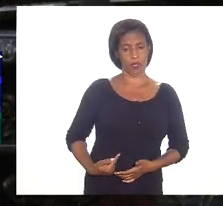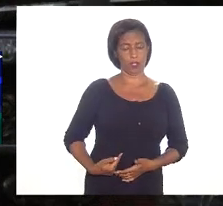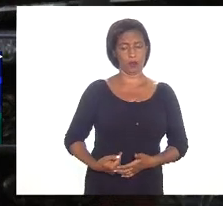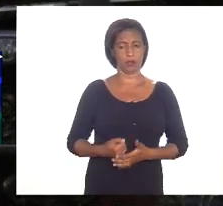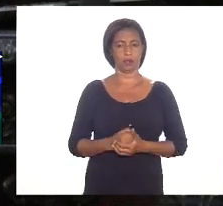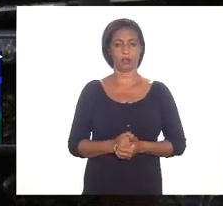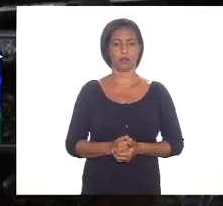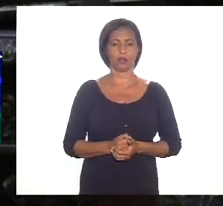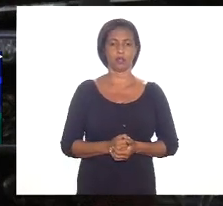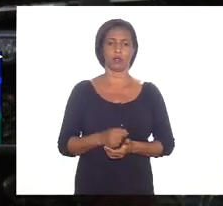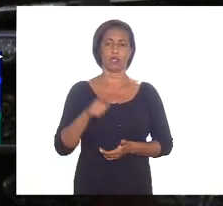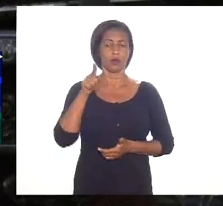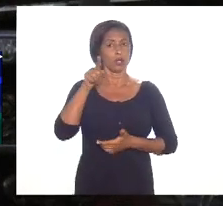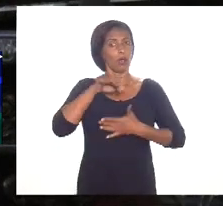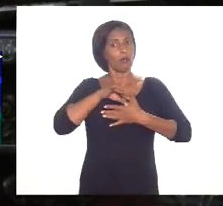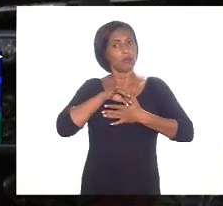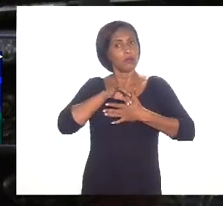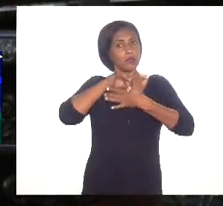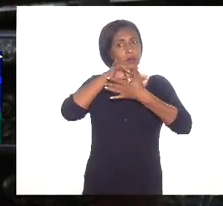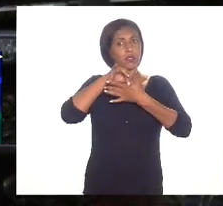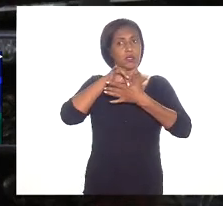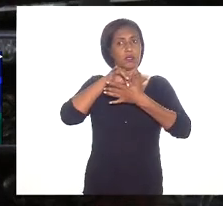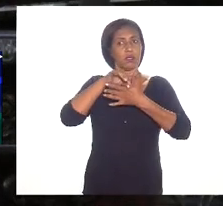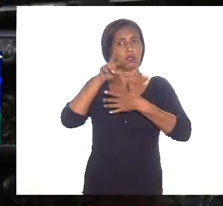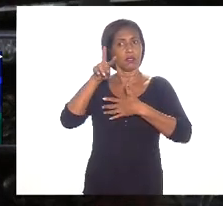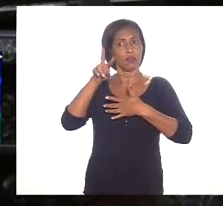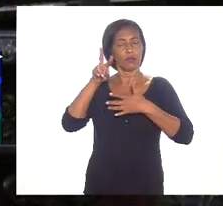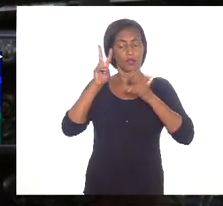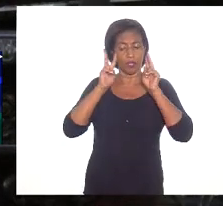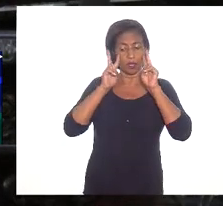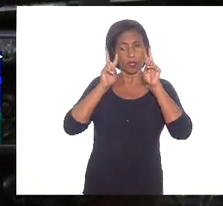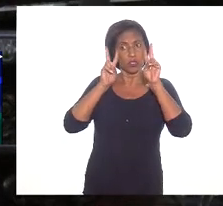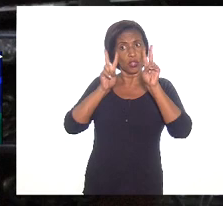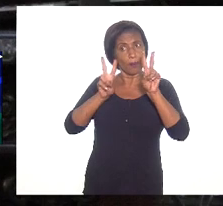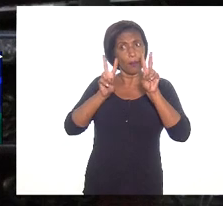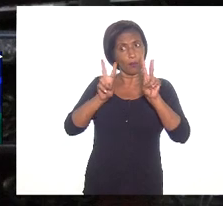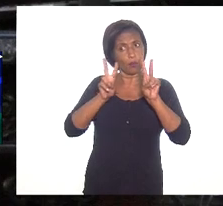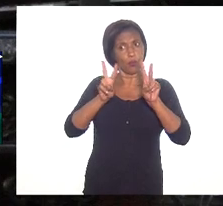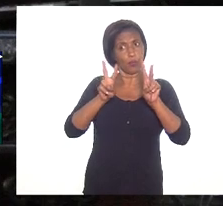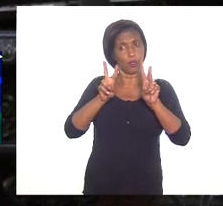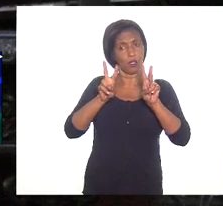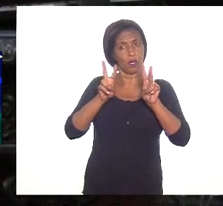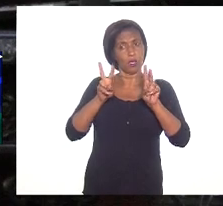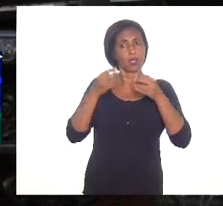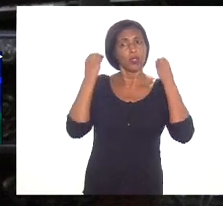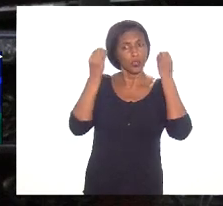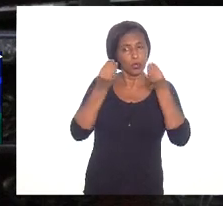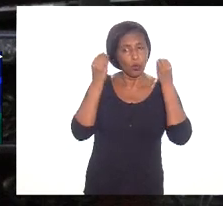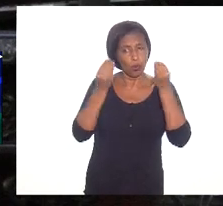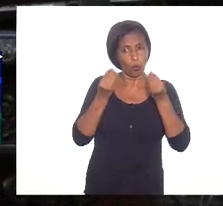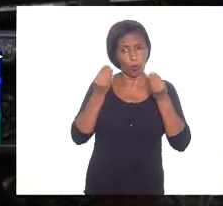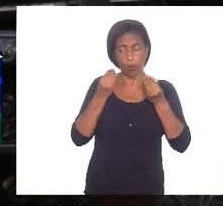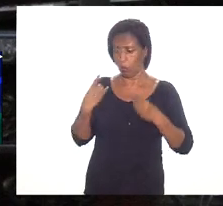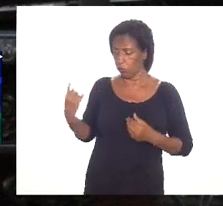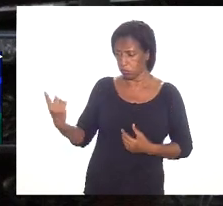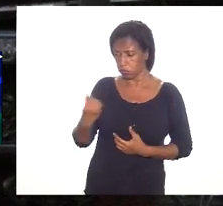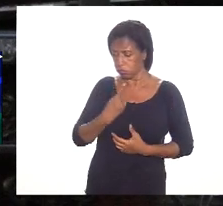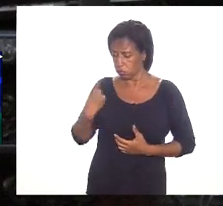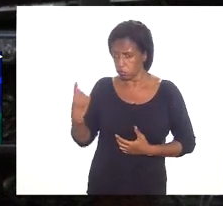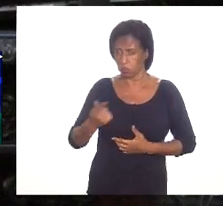a transferência é Testemunha De quanto a gente defende aqui